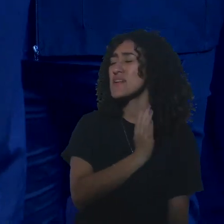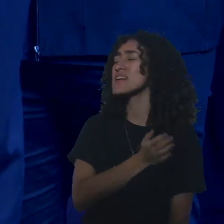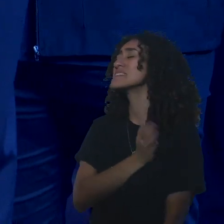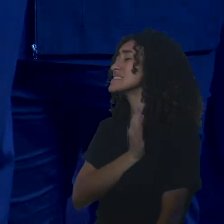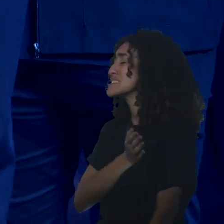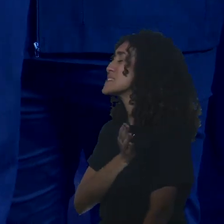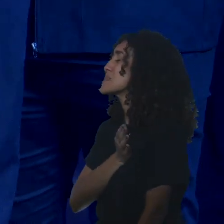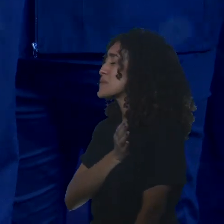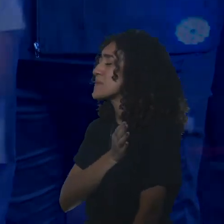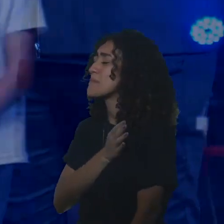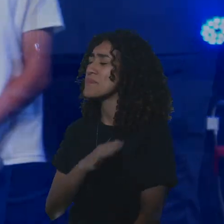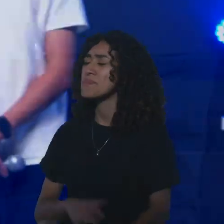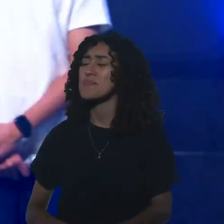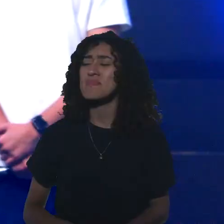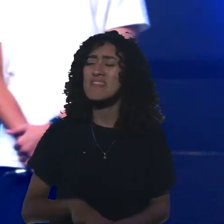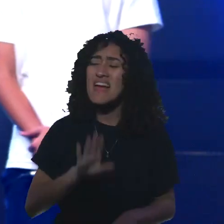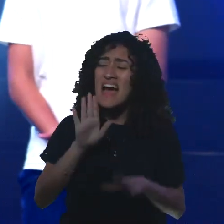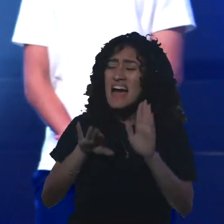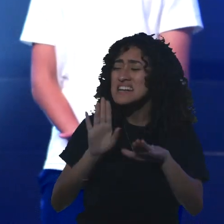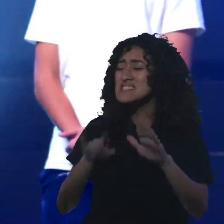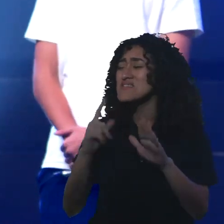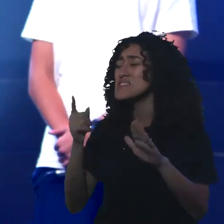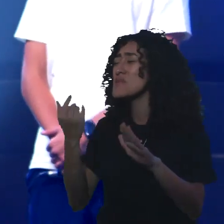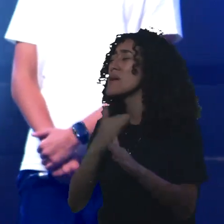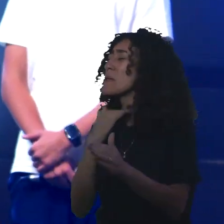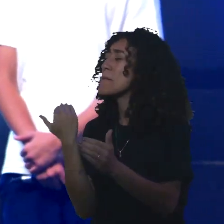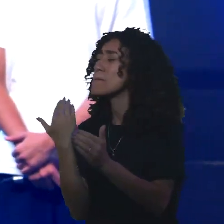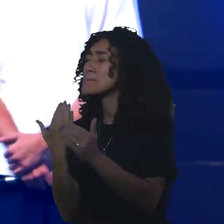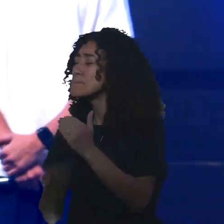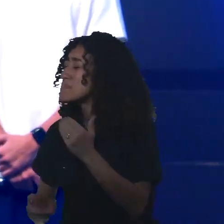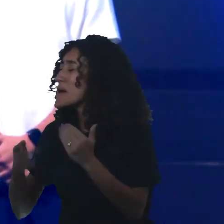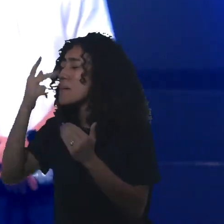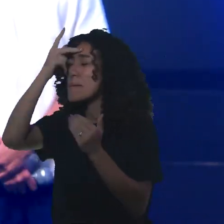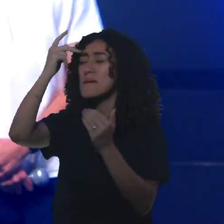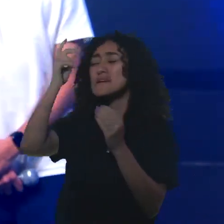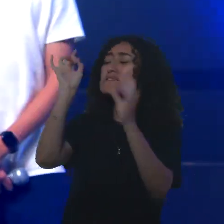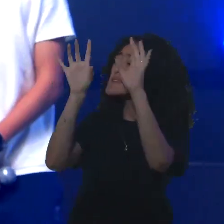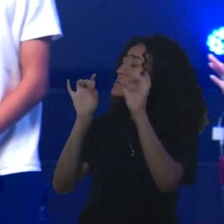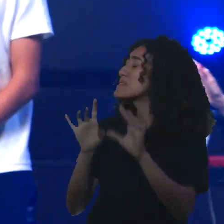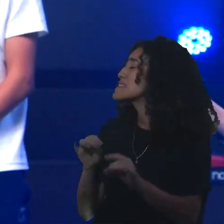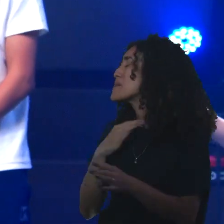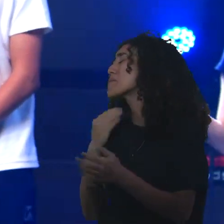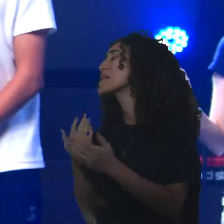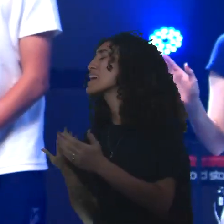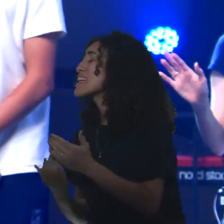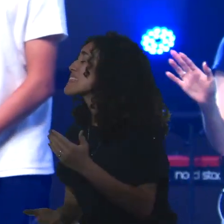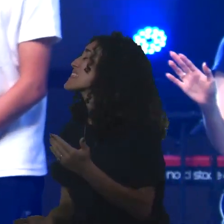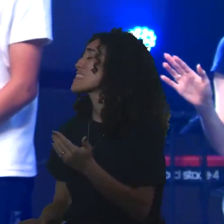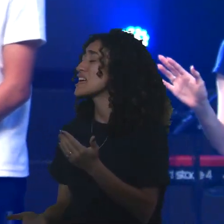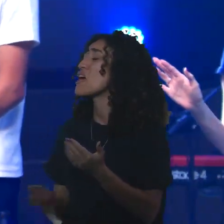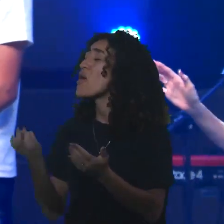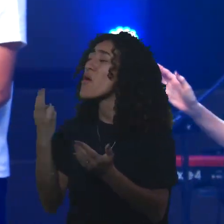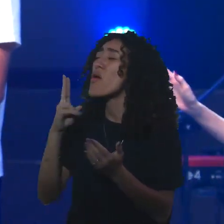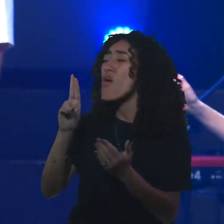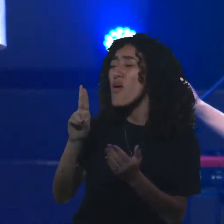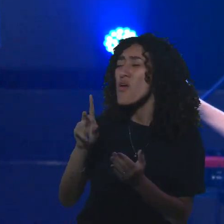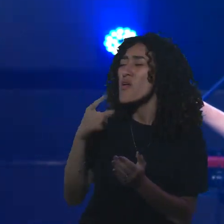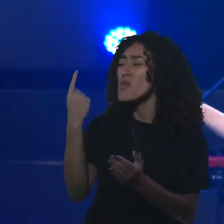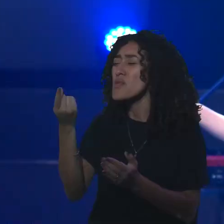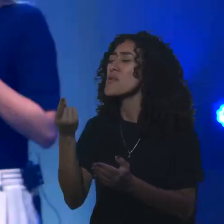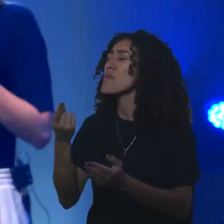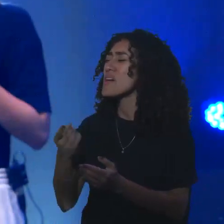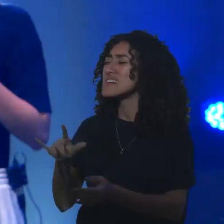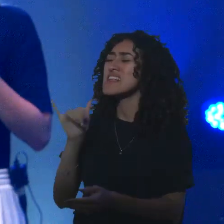que o luto está sendo uma dor terrível, a depressão tem angustiado todos os dias,